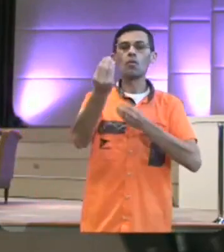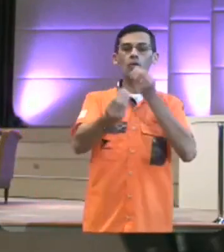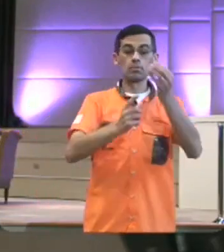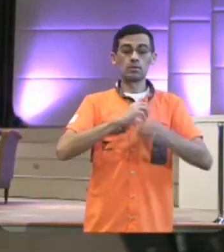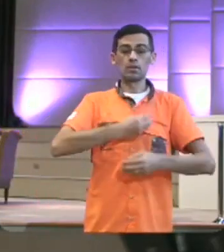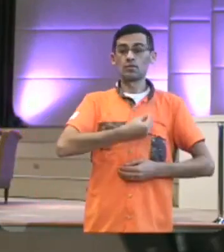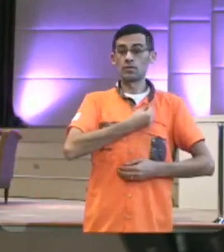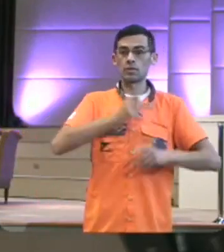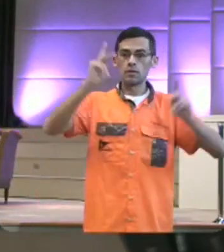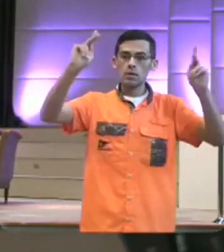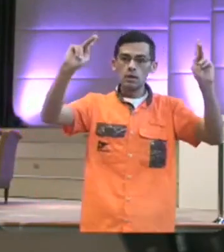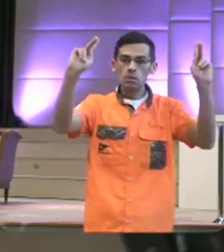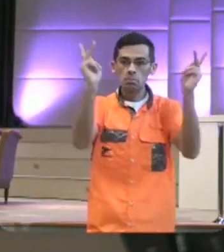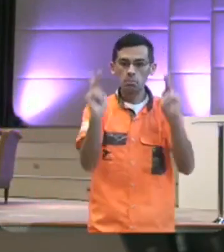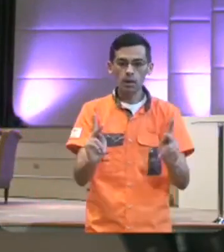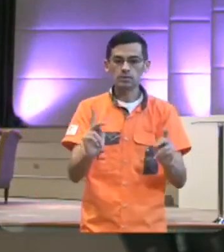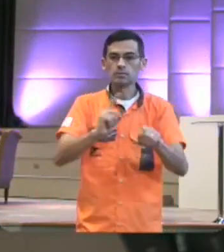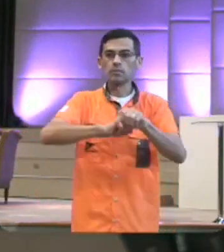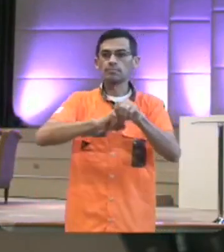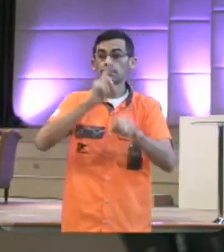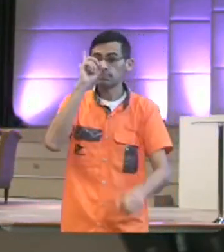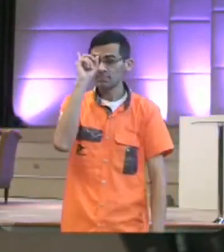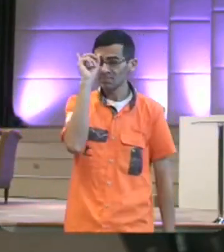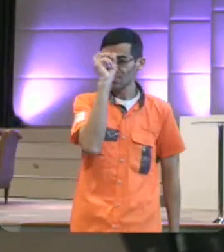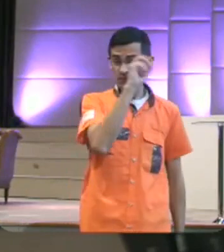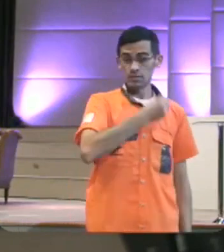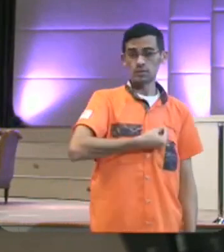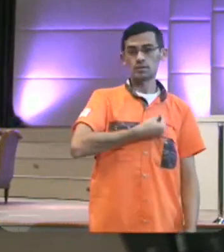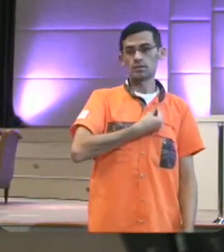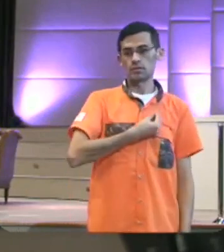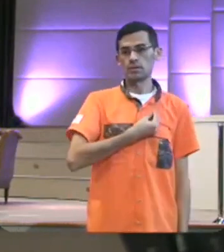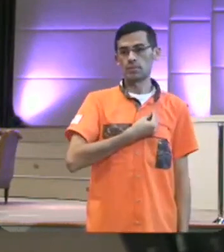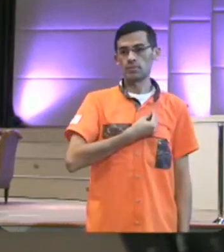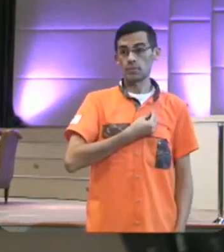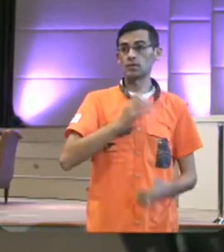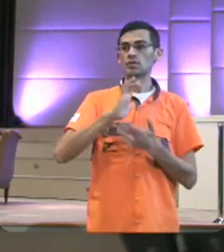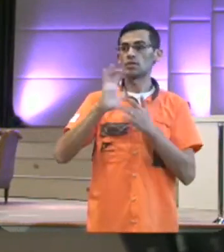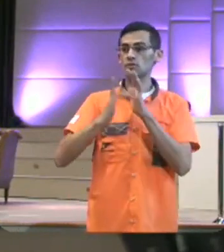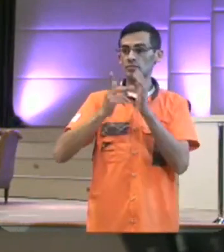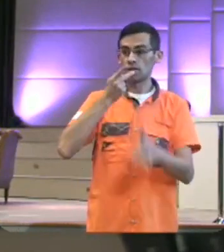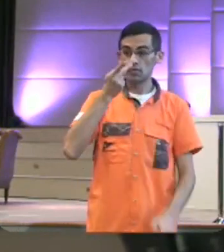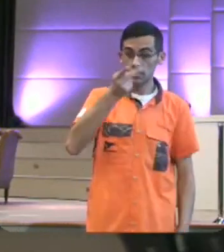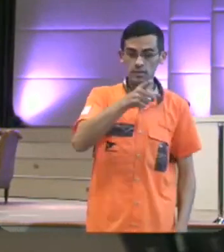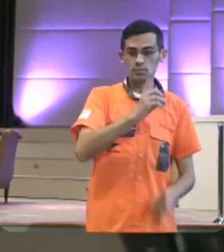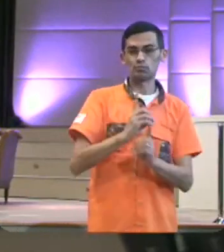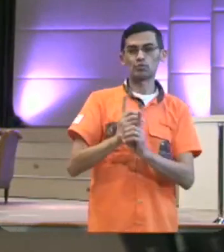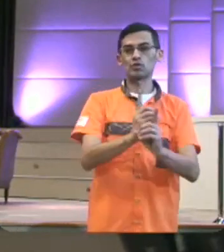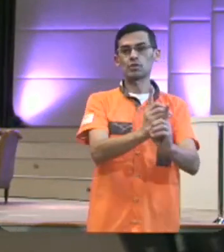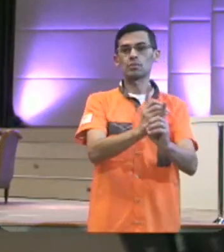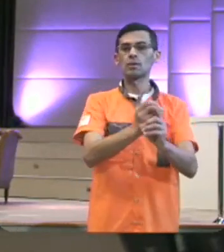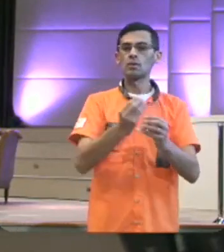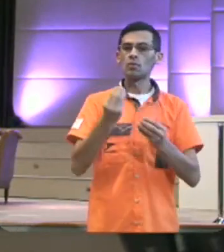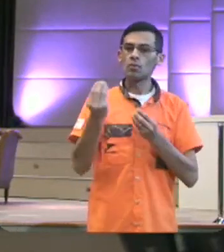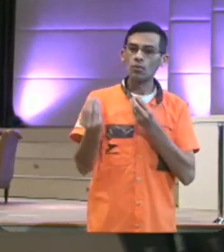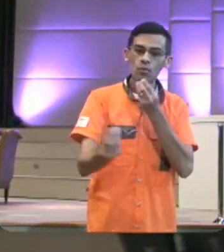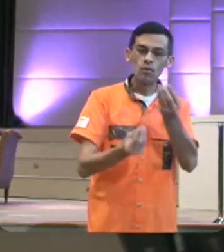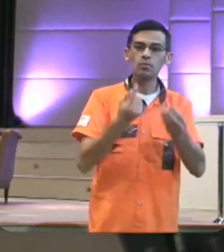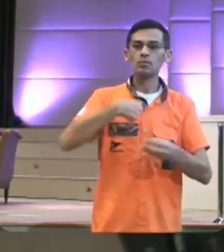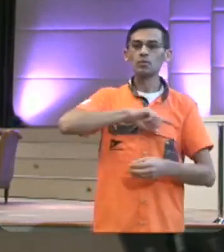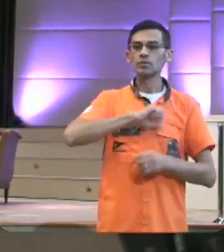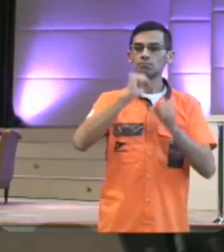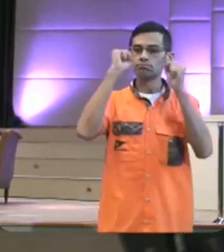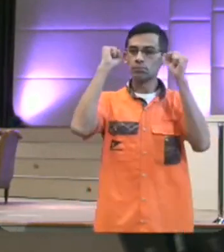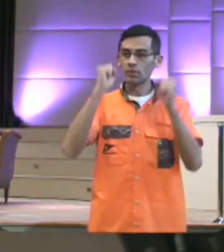paz no meio das batalhas da sua vida? E é disso que Jesus está falando nesse texto. Como a gente pode